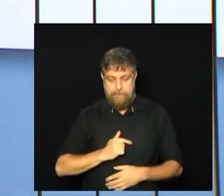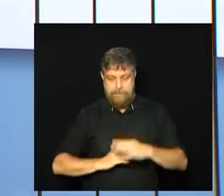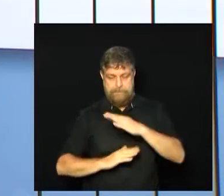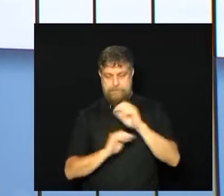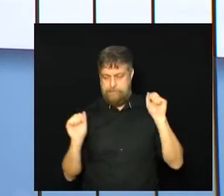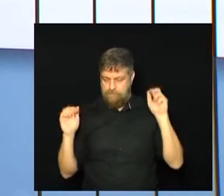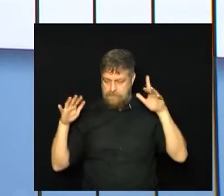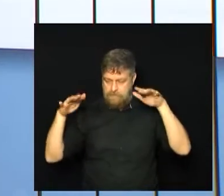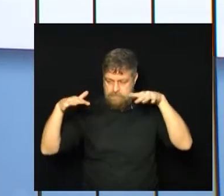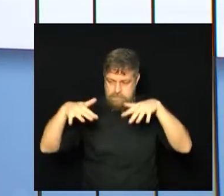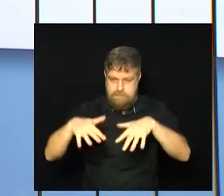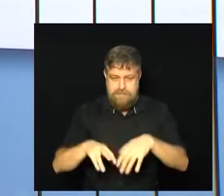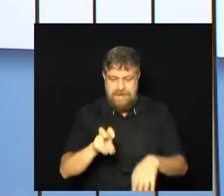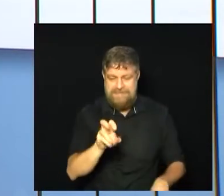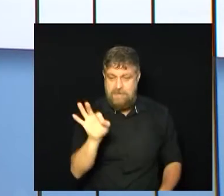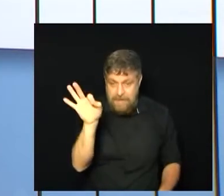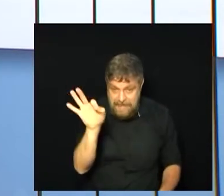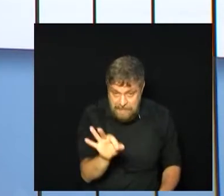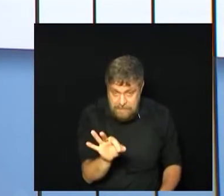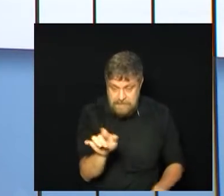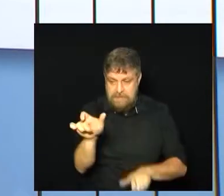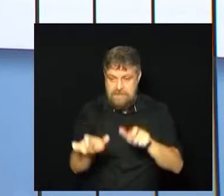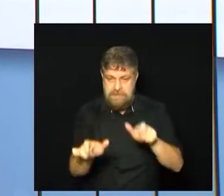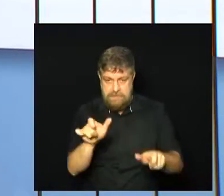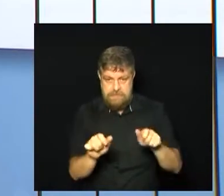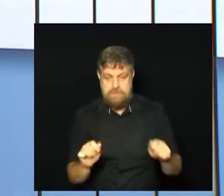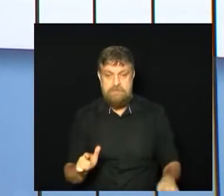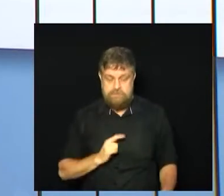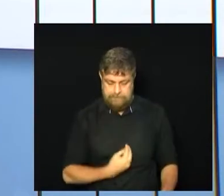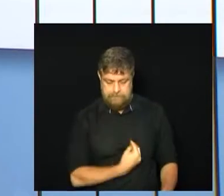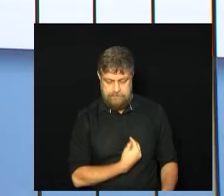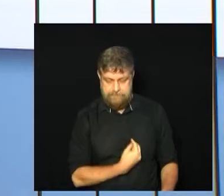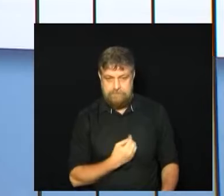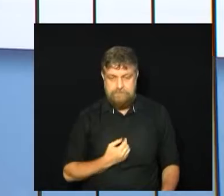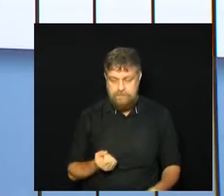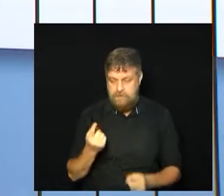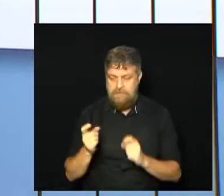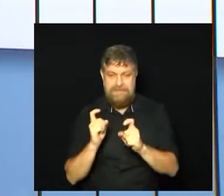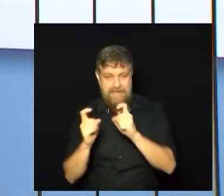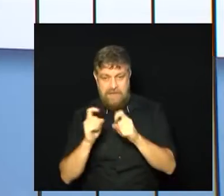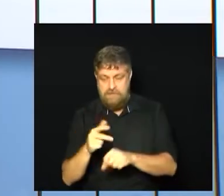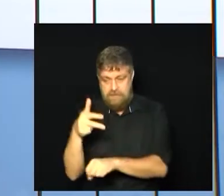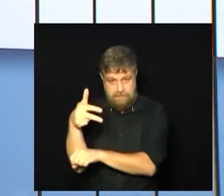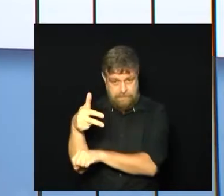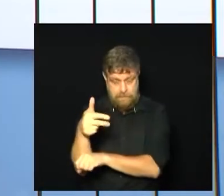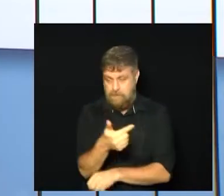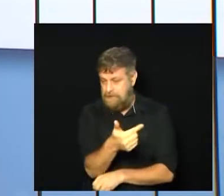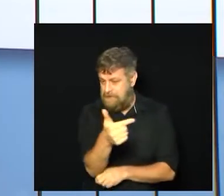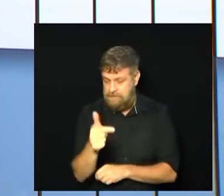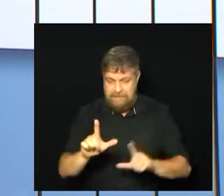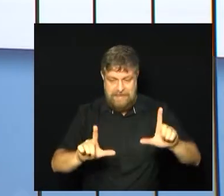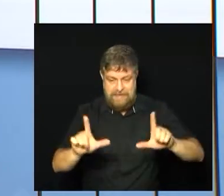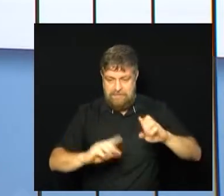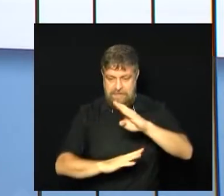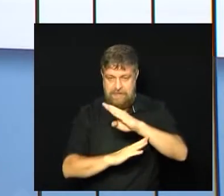plenário e no plenarinho até 50% da sua capacidade. Então, a gente tem algumas reuniões que não são transmitidas pela TV